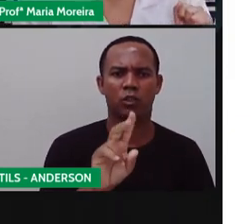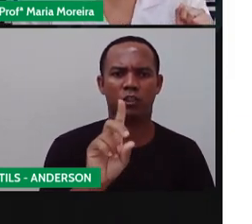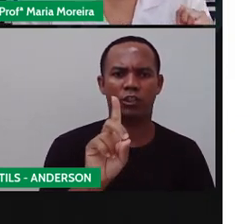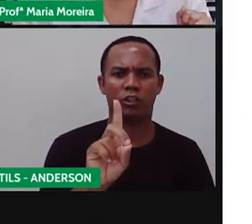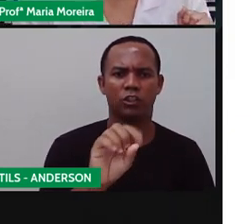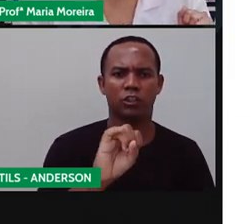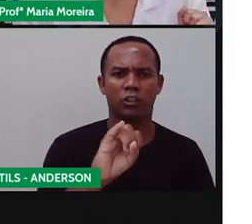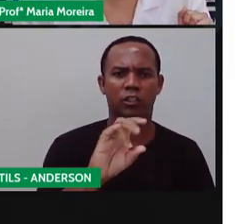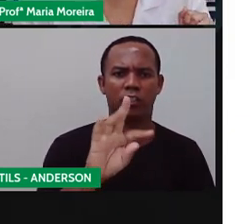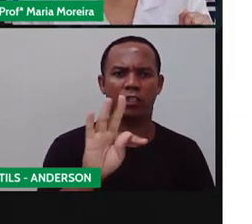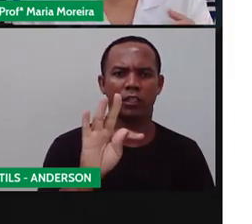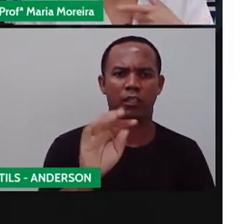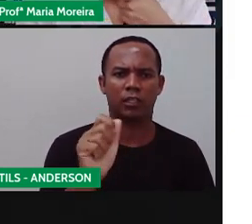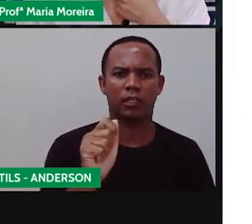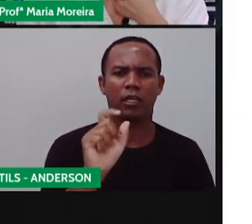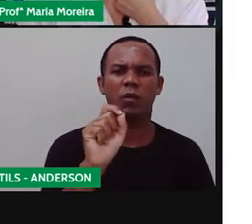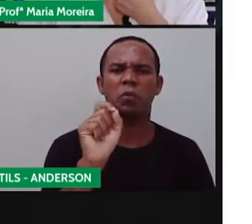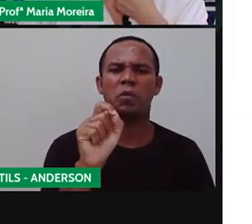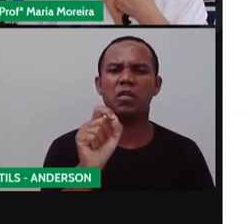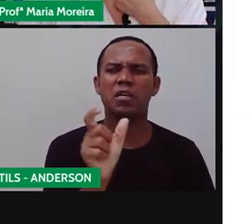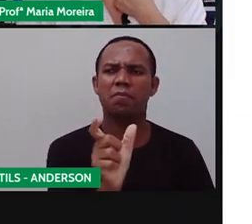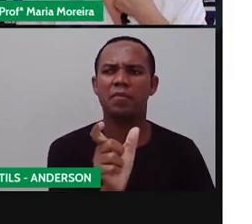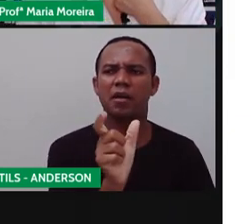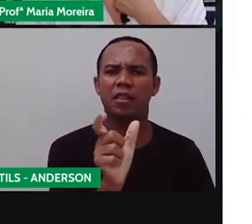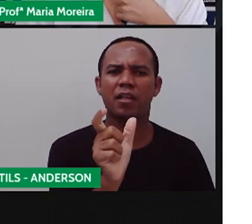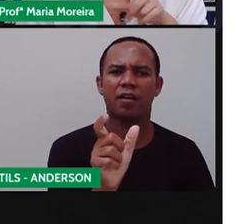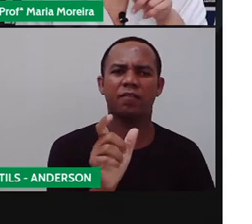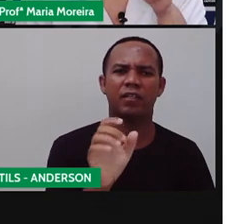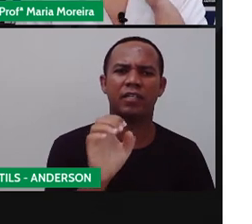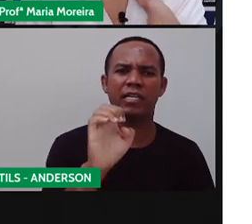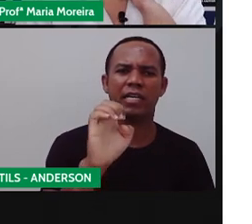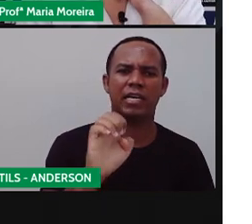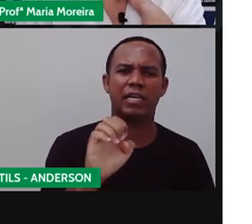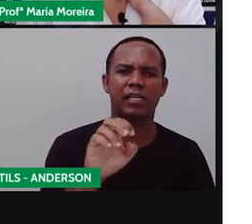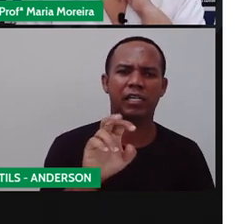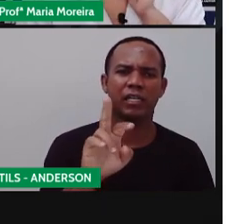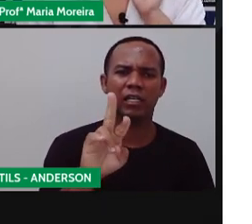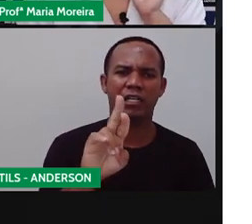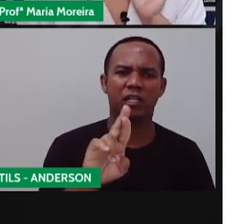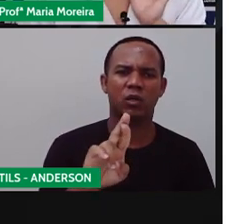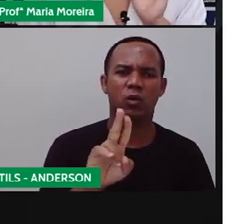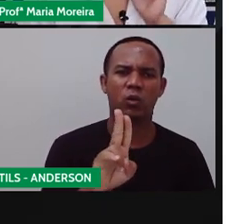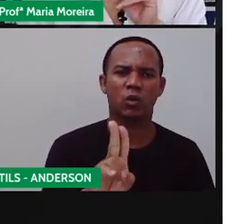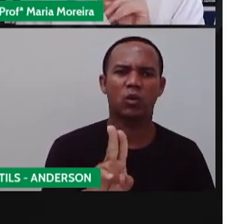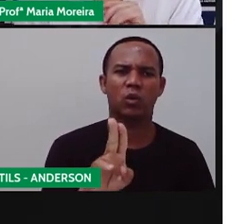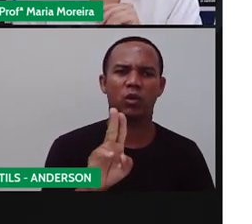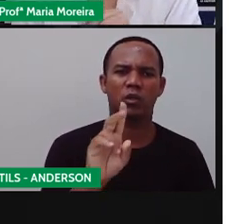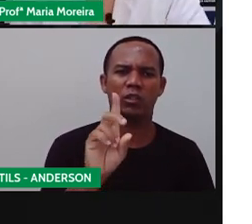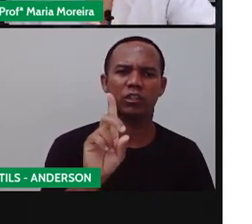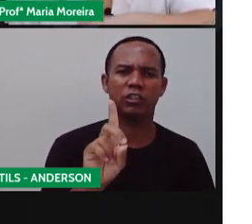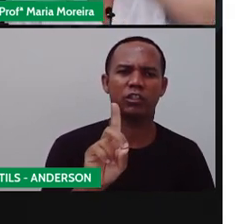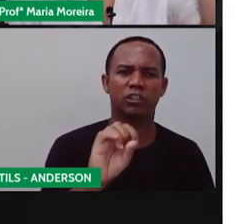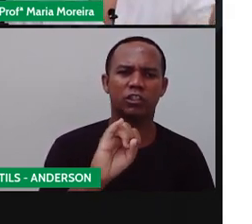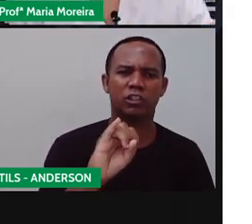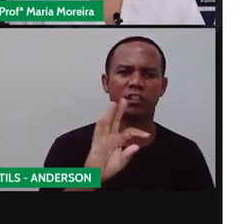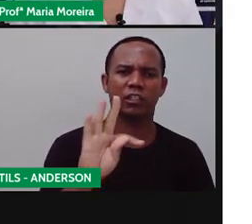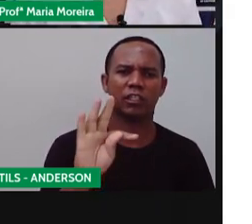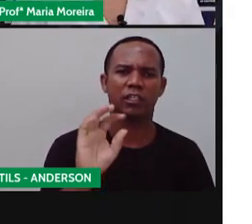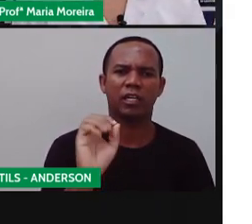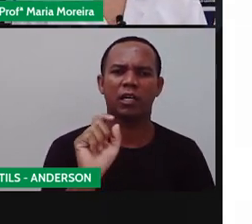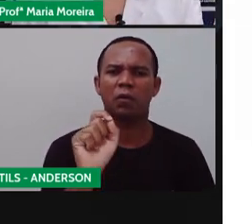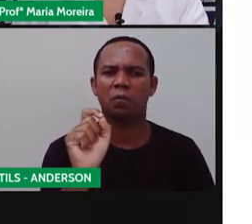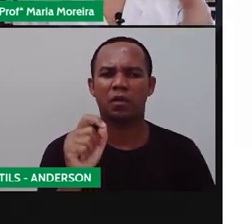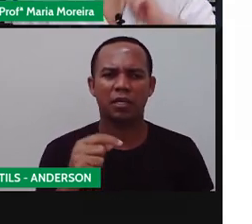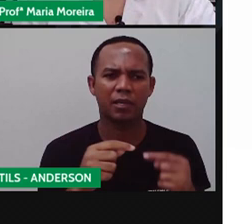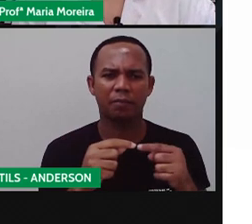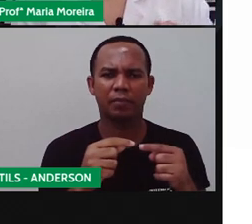de pesquisa aí para vocês hoje. O que é uma música erudita? Por que será que eles estão dizendo aqui que os negros, né, tirando justamente